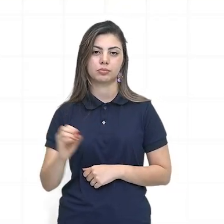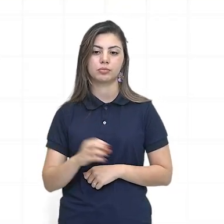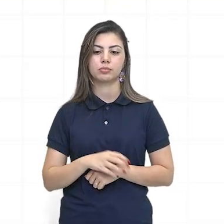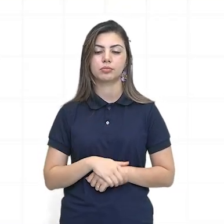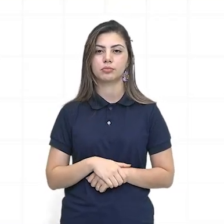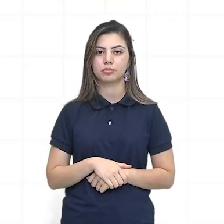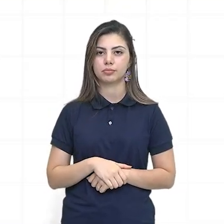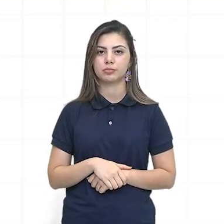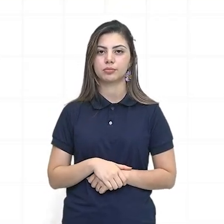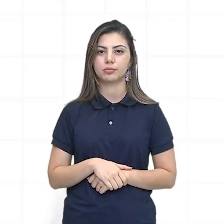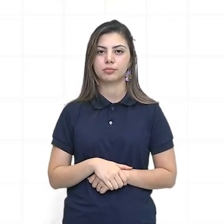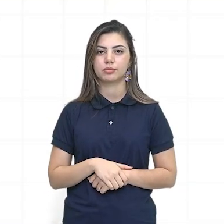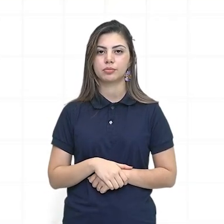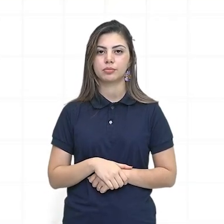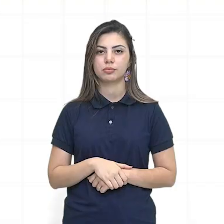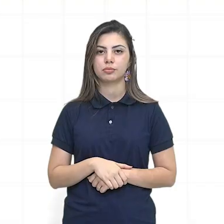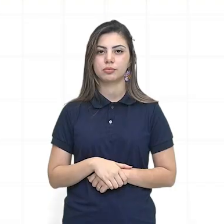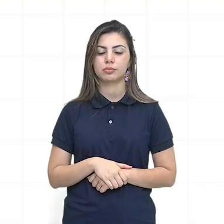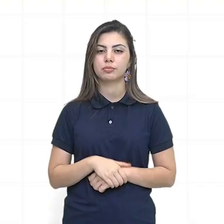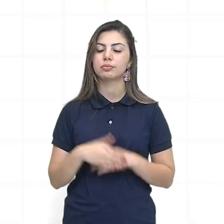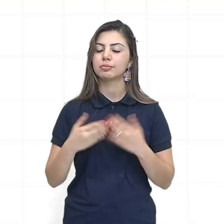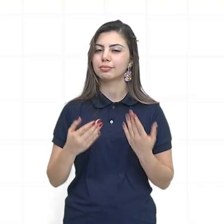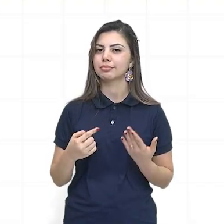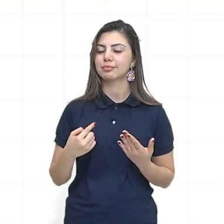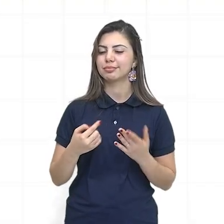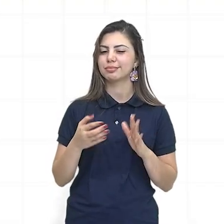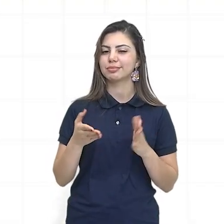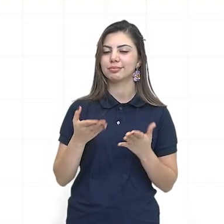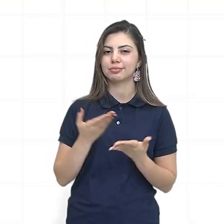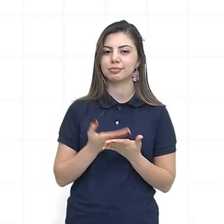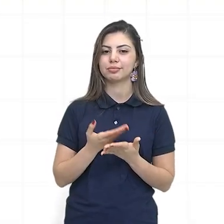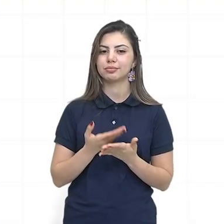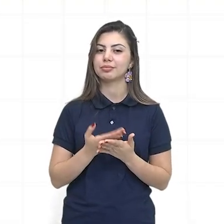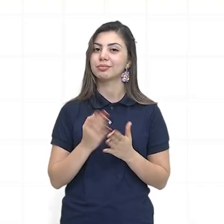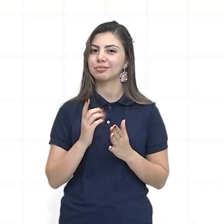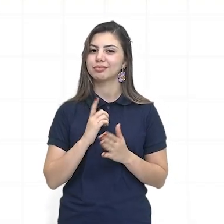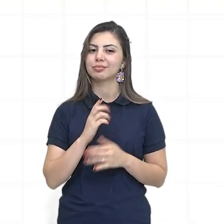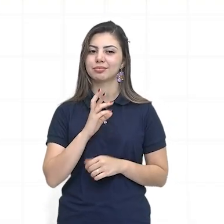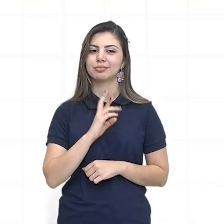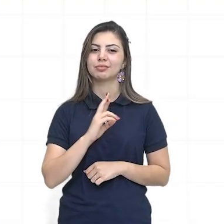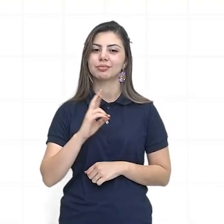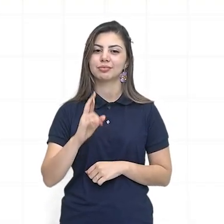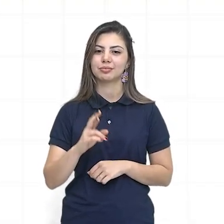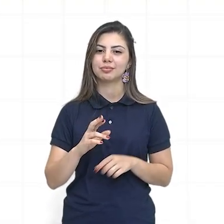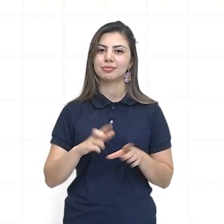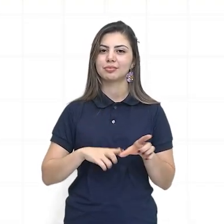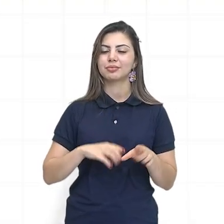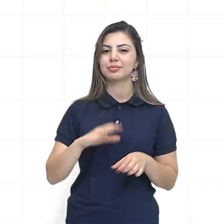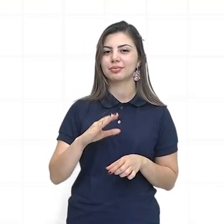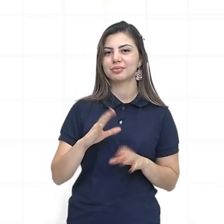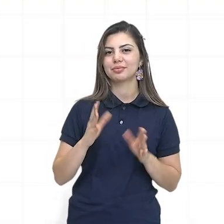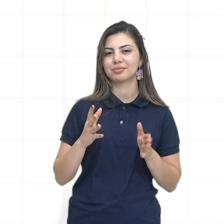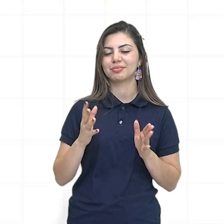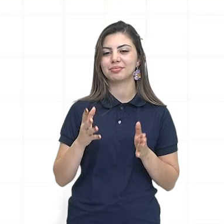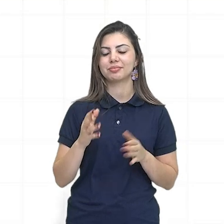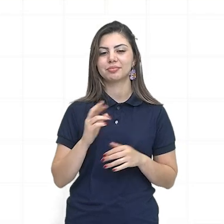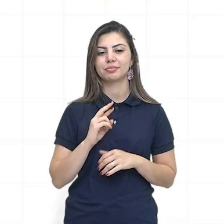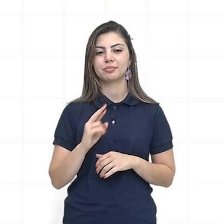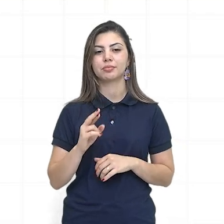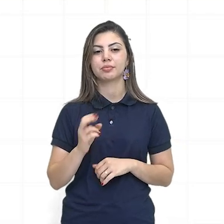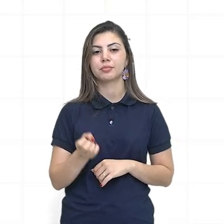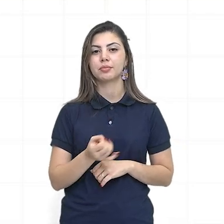30.000. Muito bem. Então, como vimos aqui, né, já foi até respondida a letra C